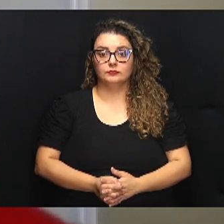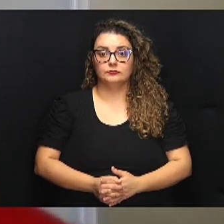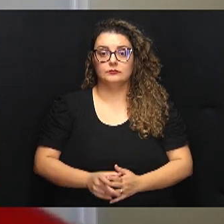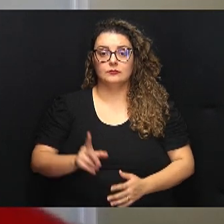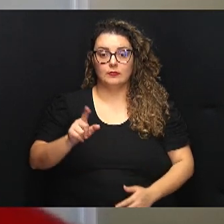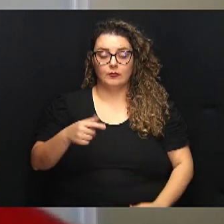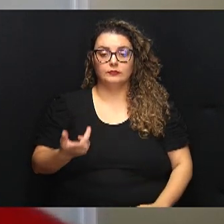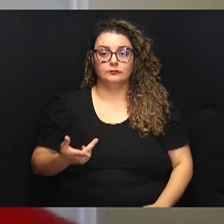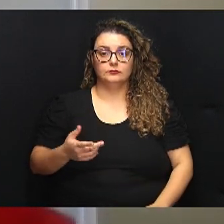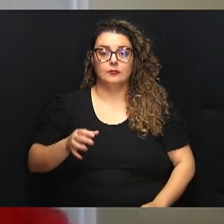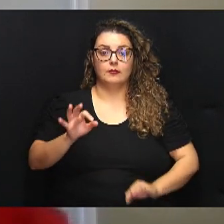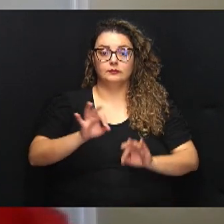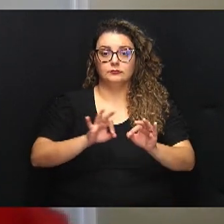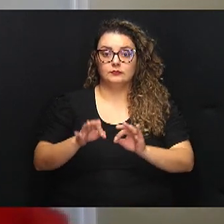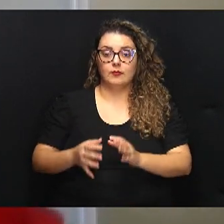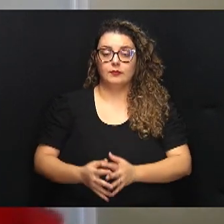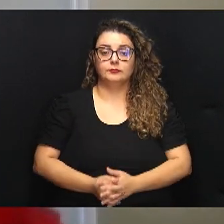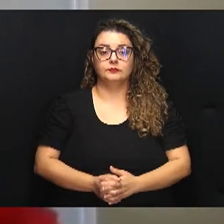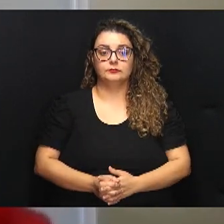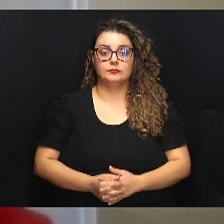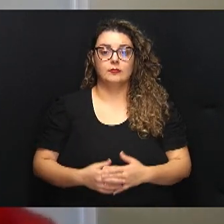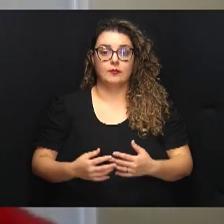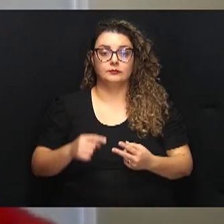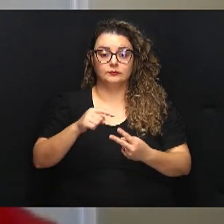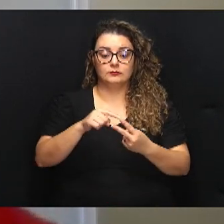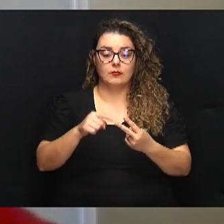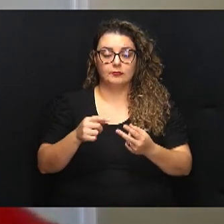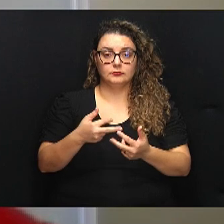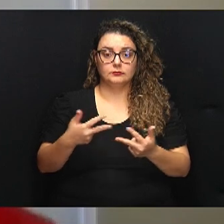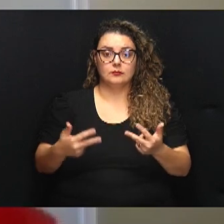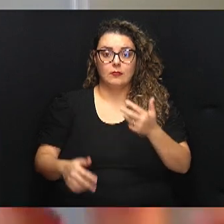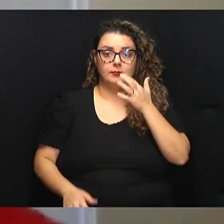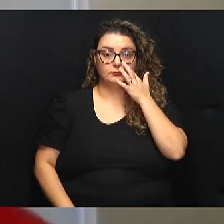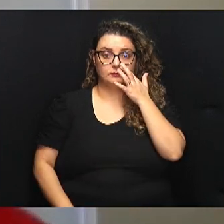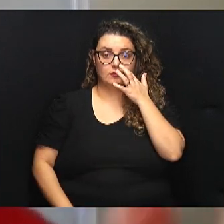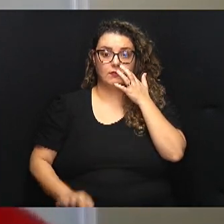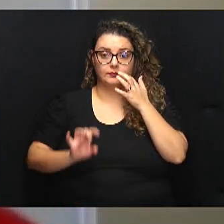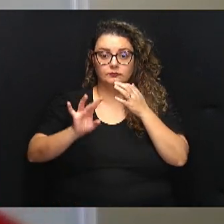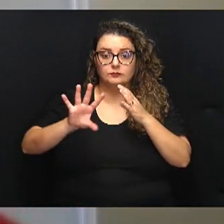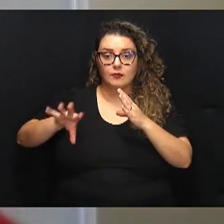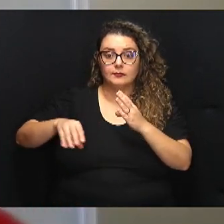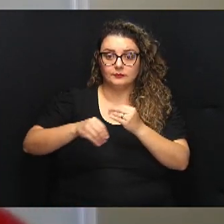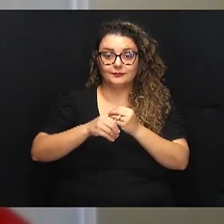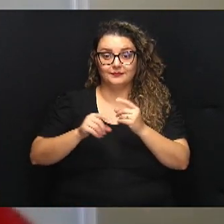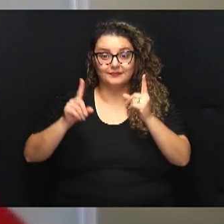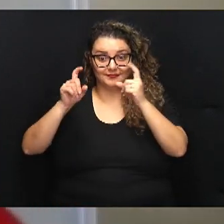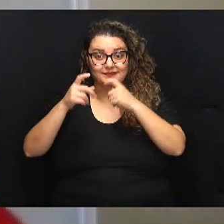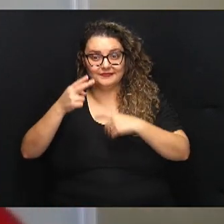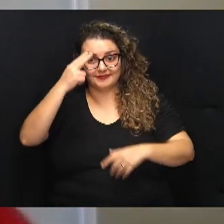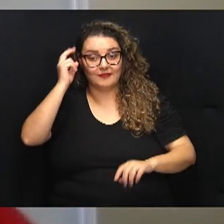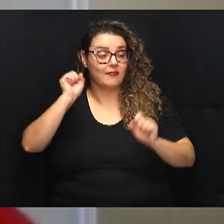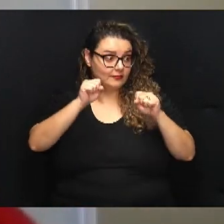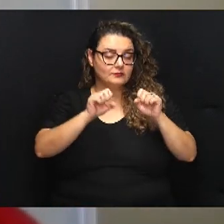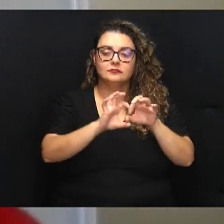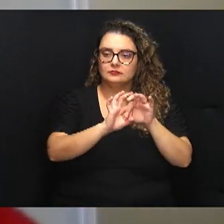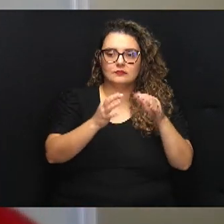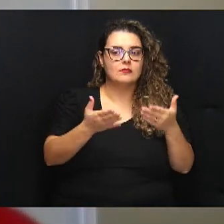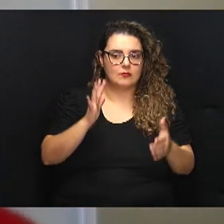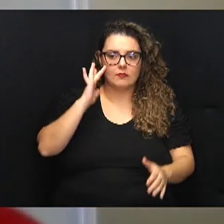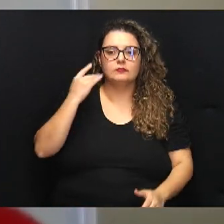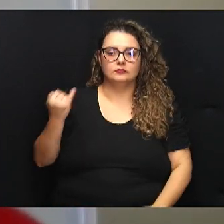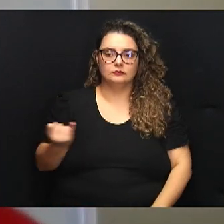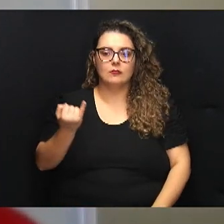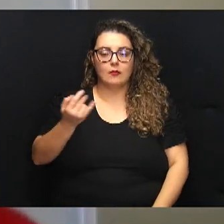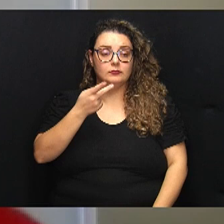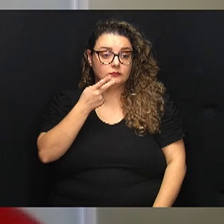desse projeto. Mais duas coisas, só para completar um pouco complexo, Gabriel. Sim, mas eu acho que é importante, porque